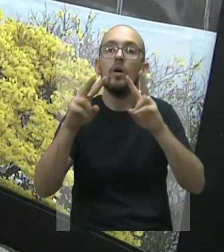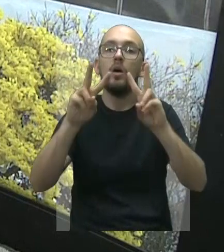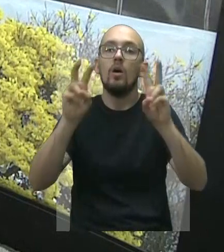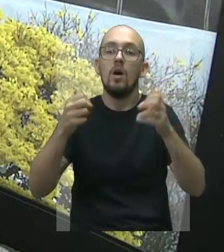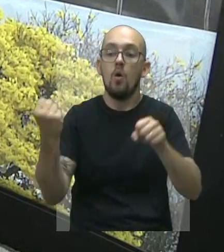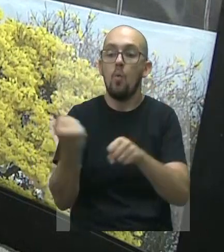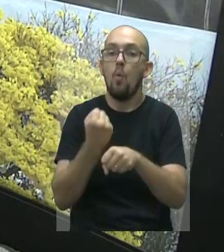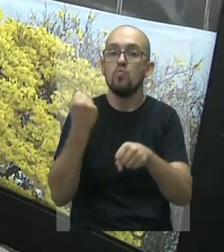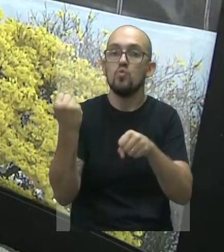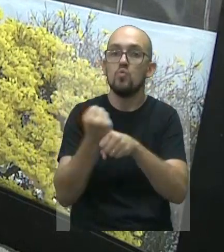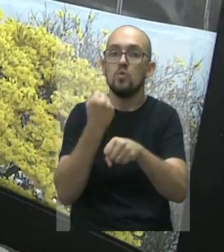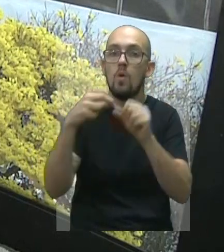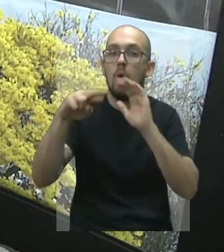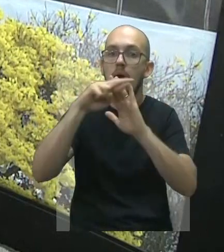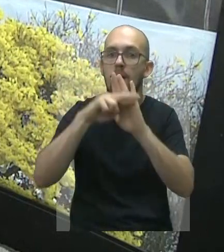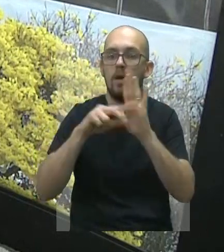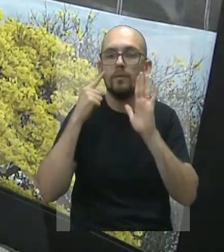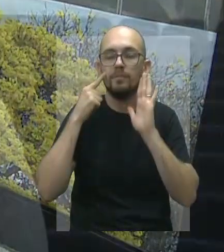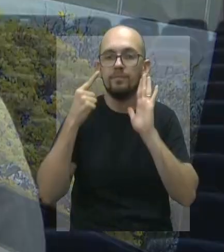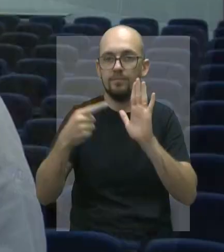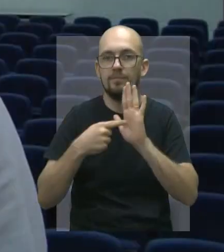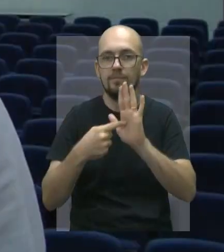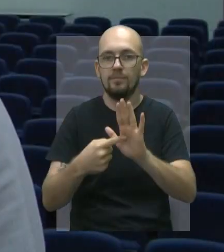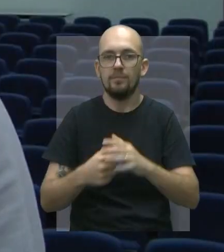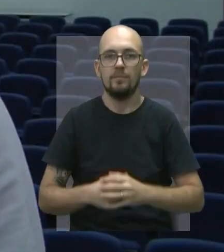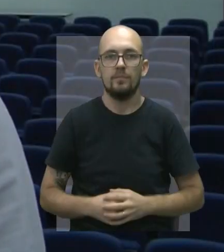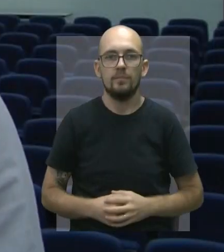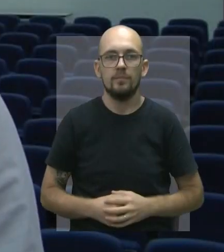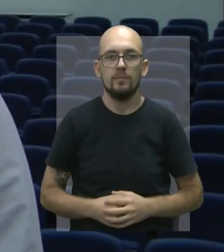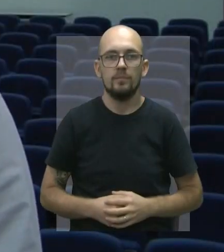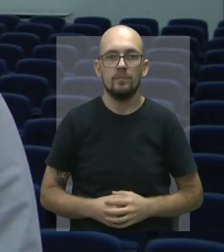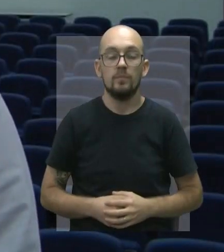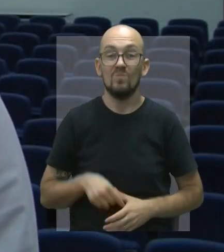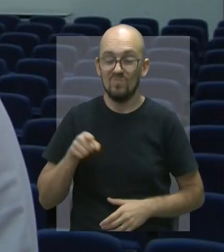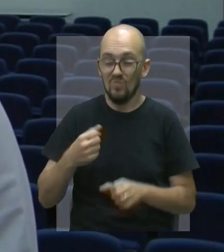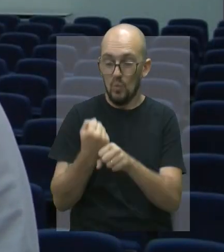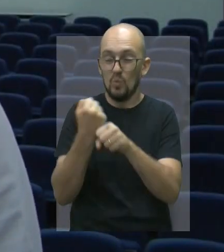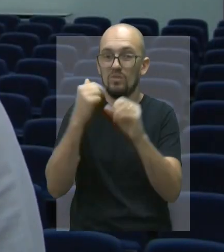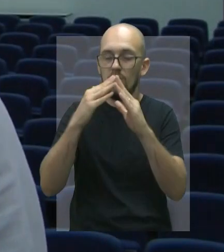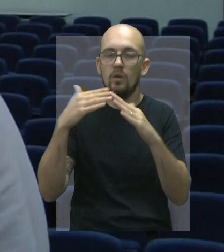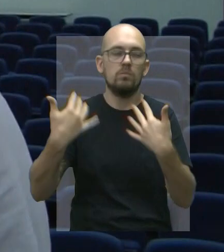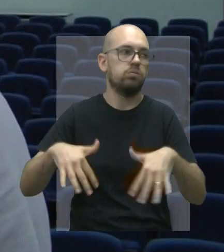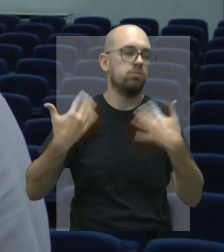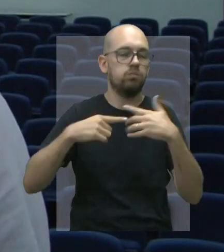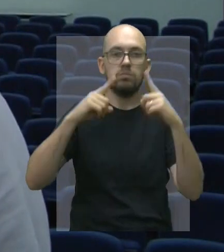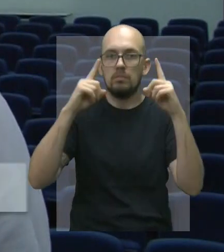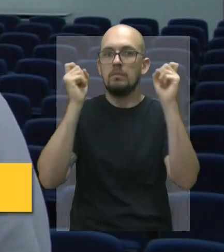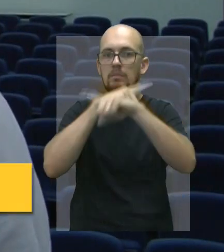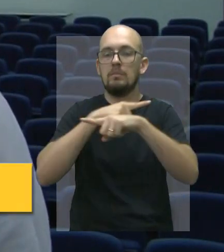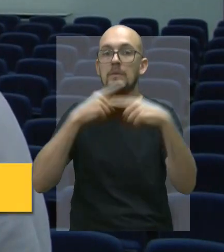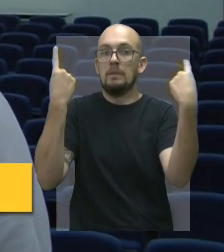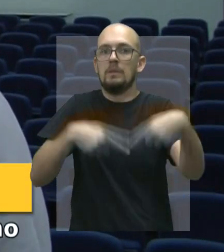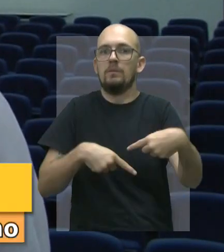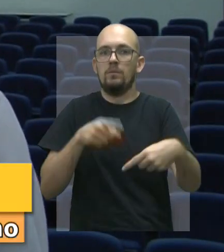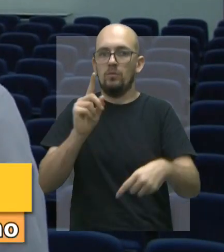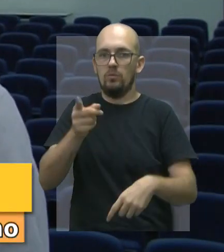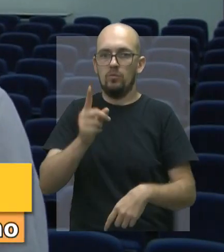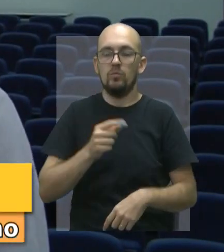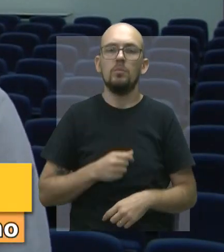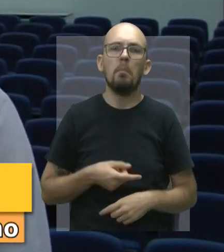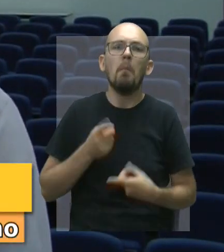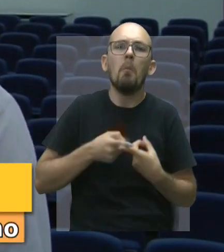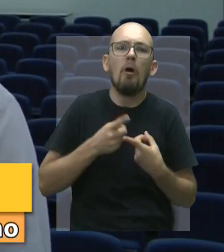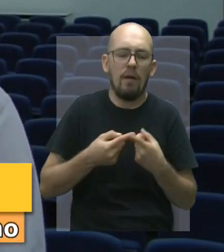construção na cidade. Vamos ouvir. Esse é um desafio enorme, né? Porque você tem... O que